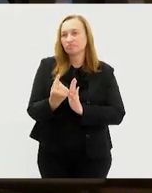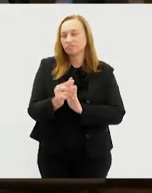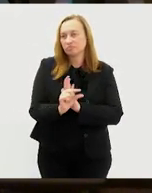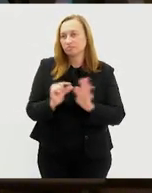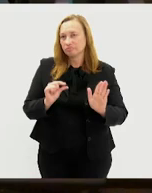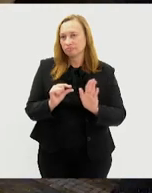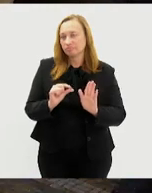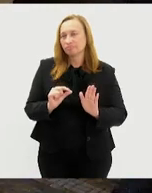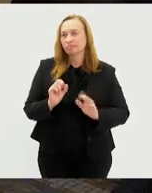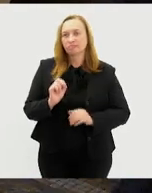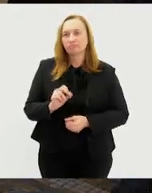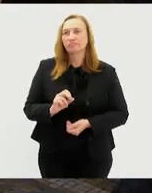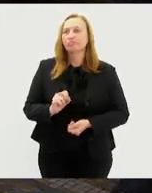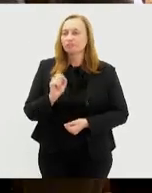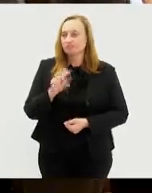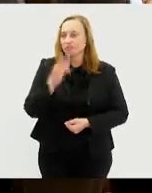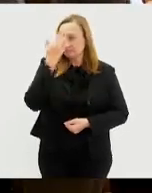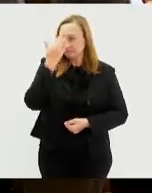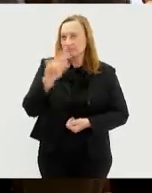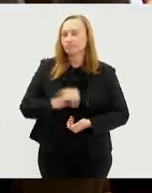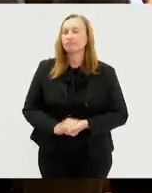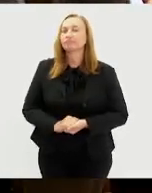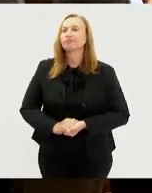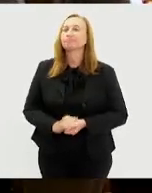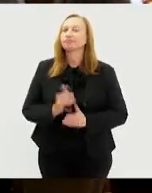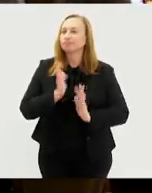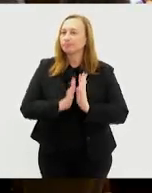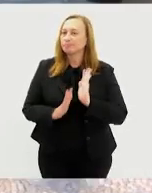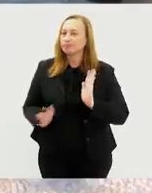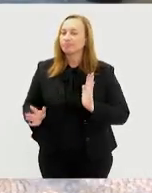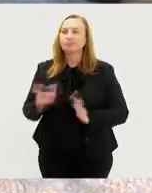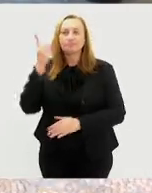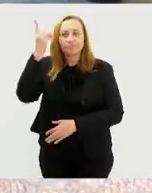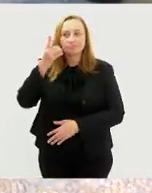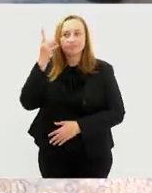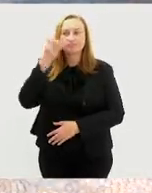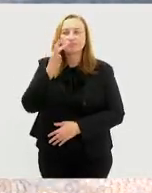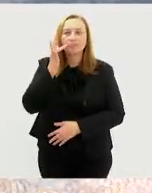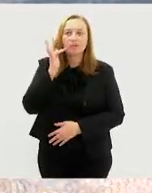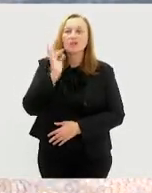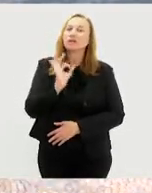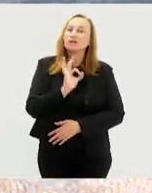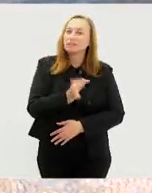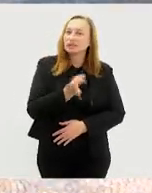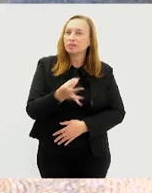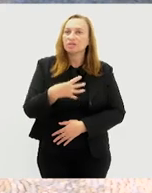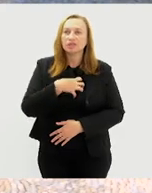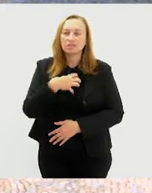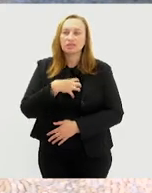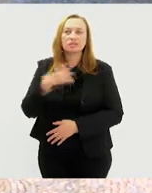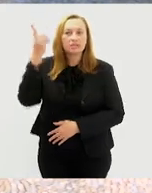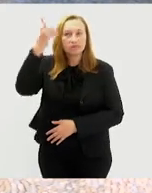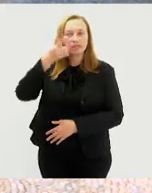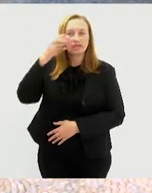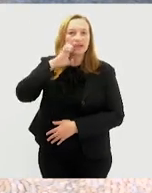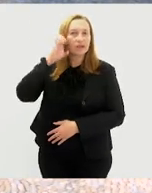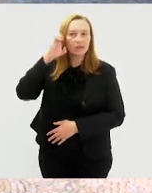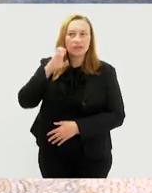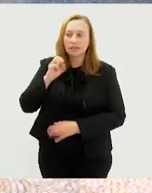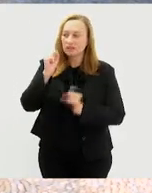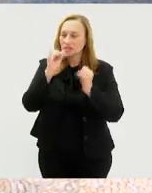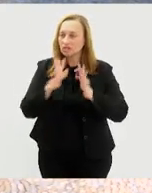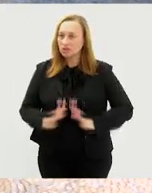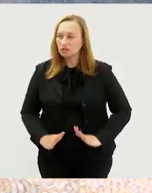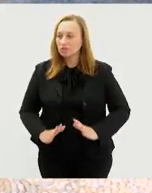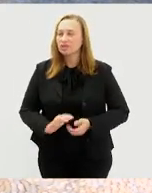RCI OB questão deordem pois não Deputado Fábio deputada tia Ju justamente nesse sentido que a deputada Érica levanta eu observei